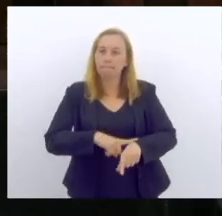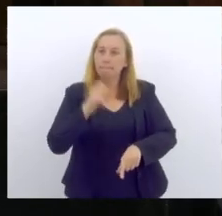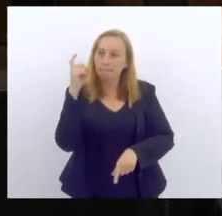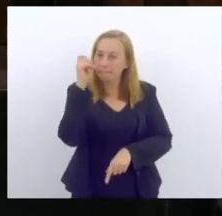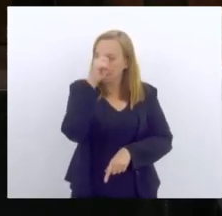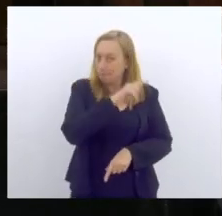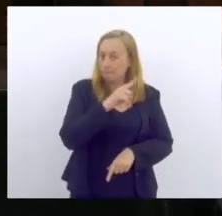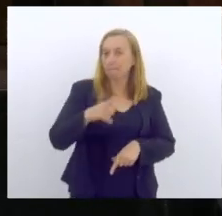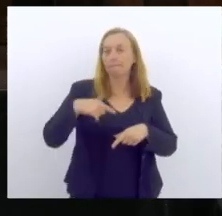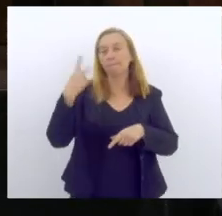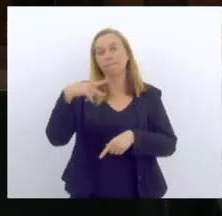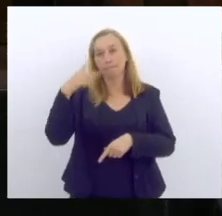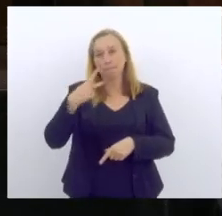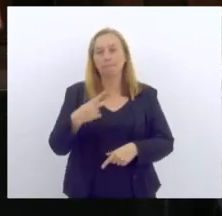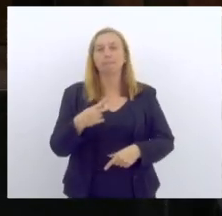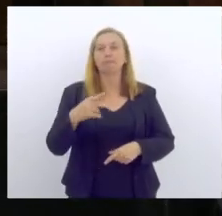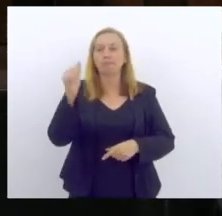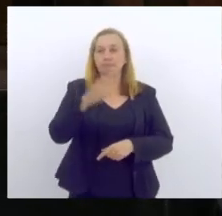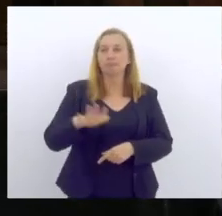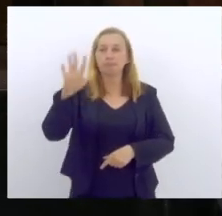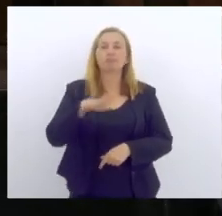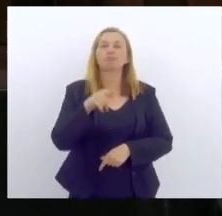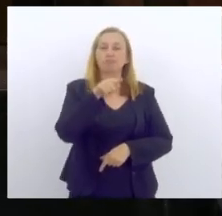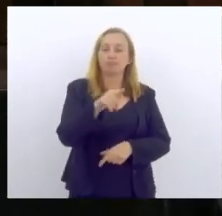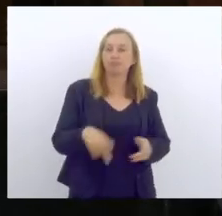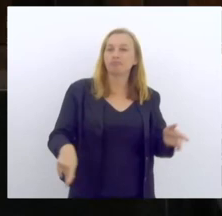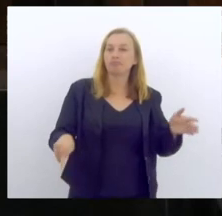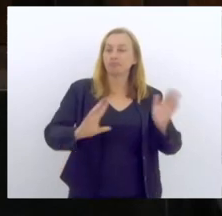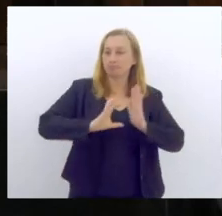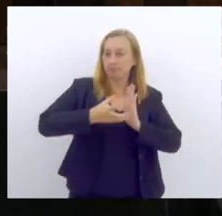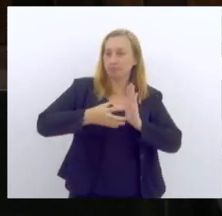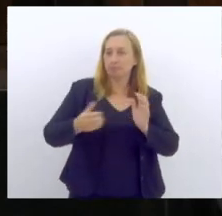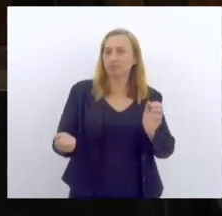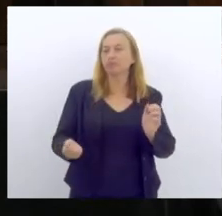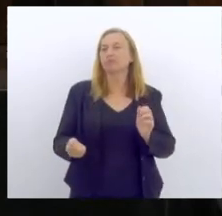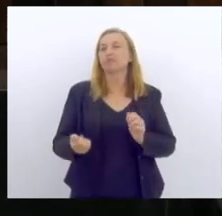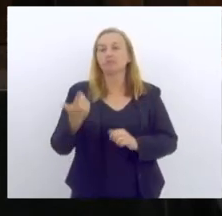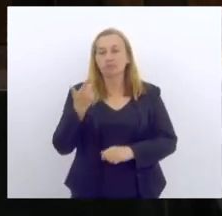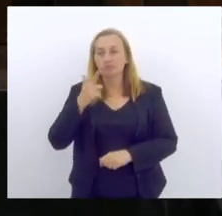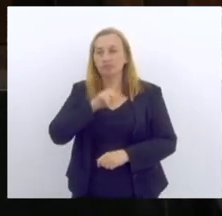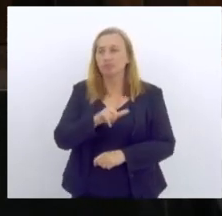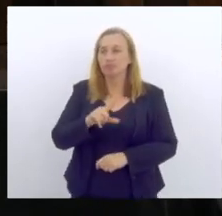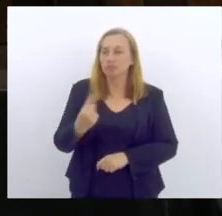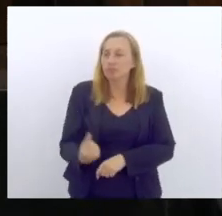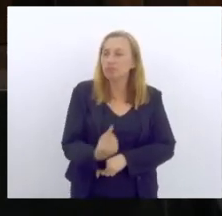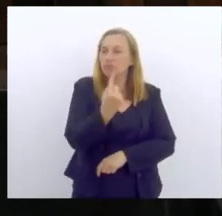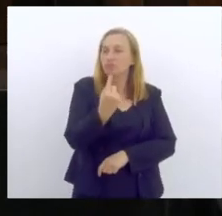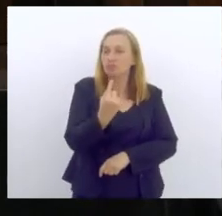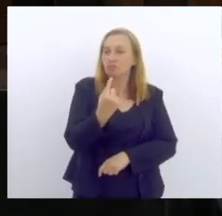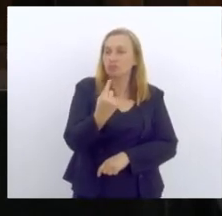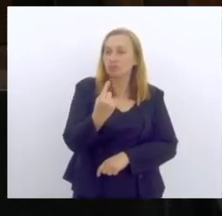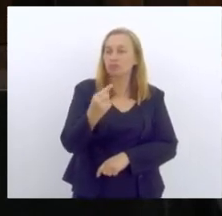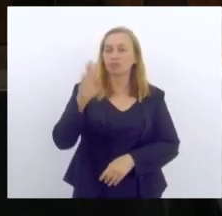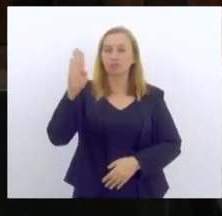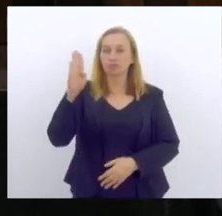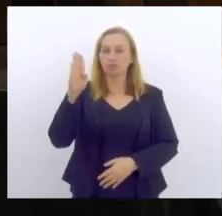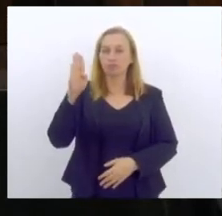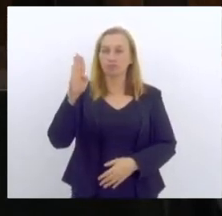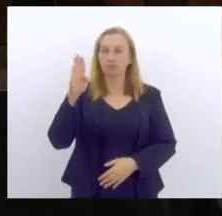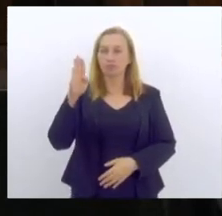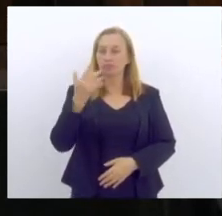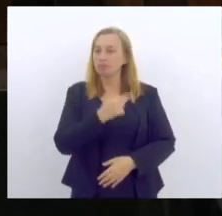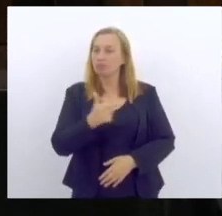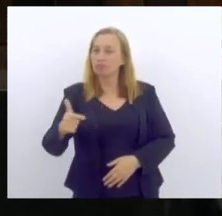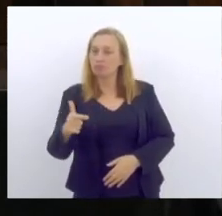nacional você com seu partido e conseguindo ser candidato único sem adversário aqui